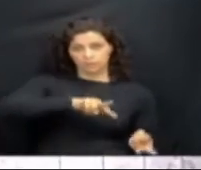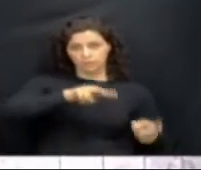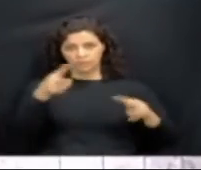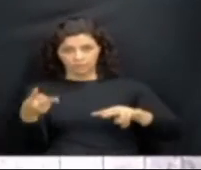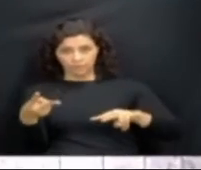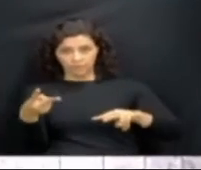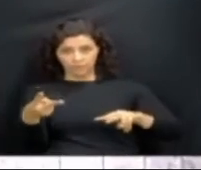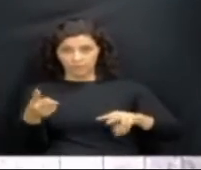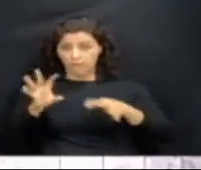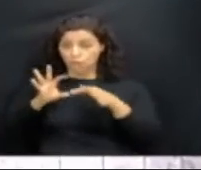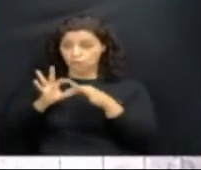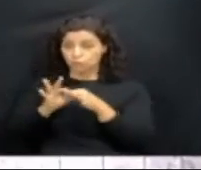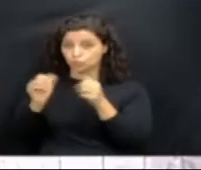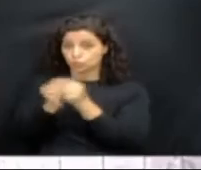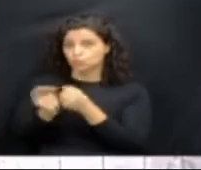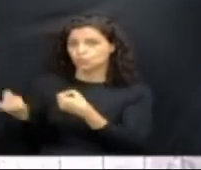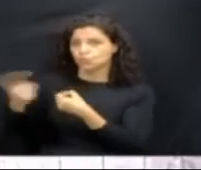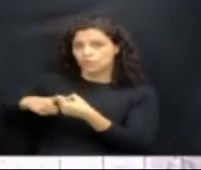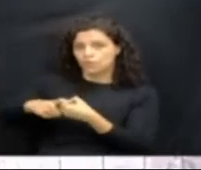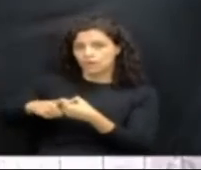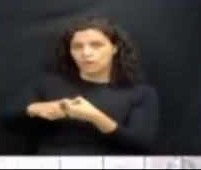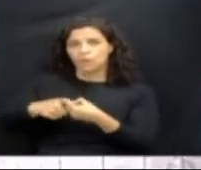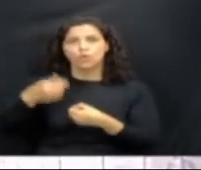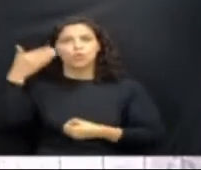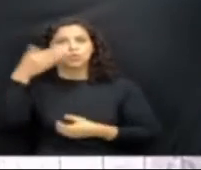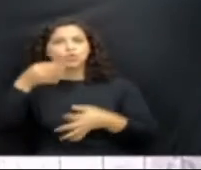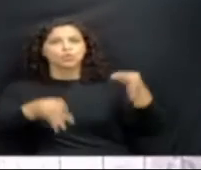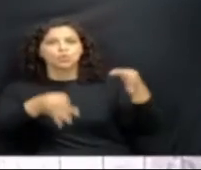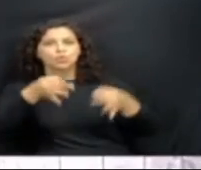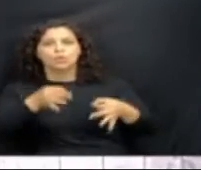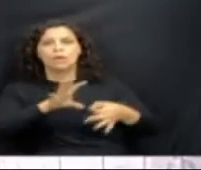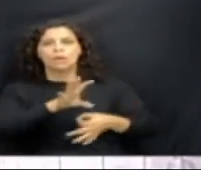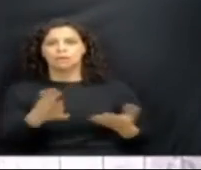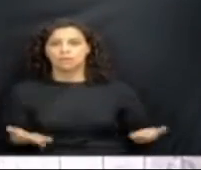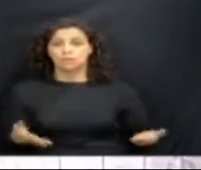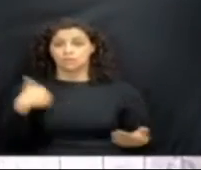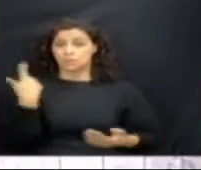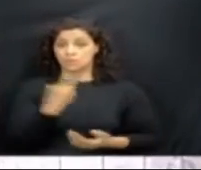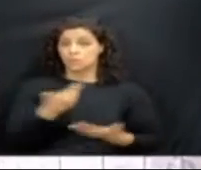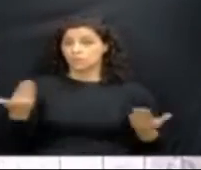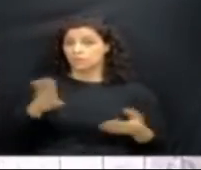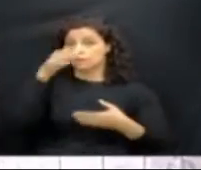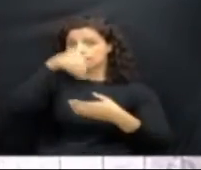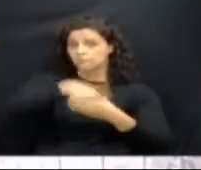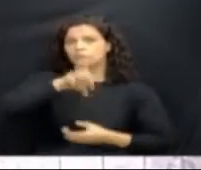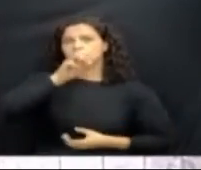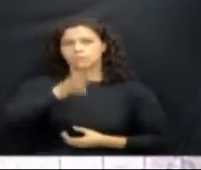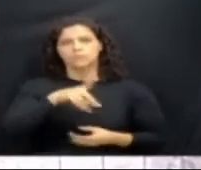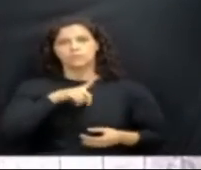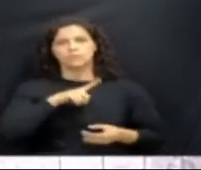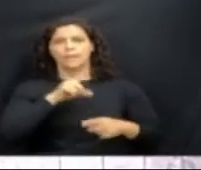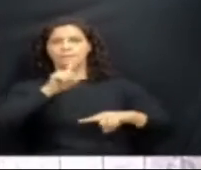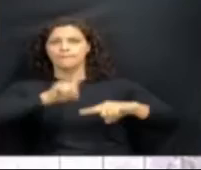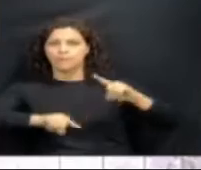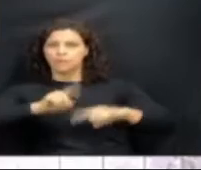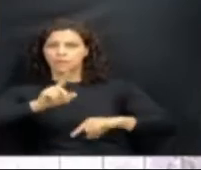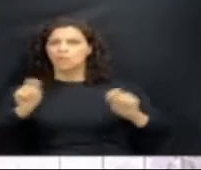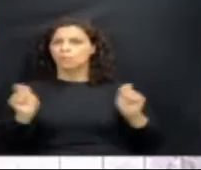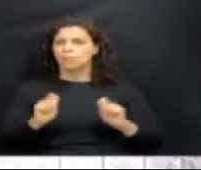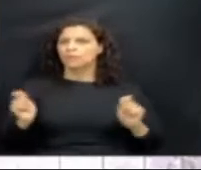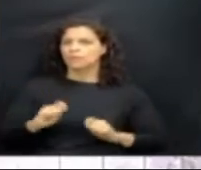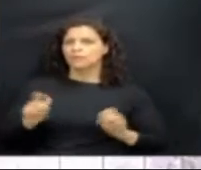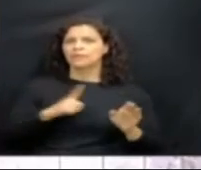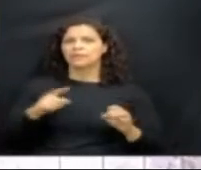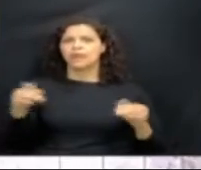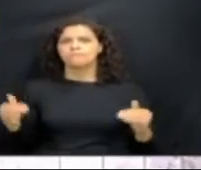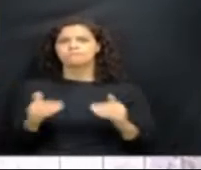no discurso político, enquanto no jurídico não é permitido. A gente está votando, sim, elementos que têm